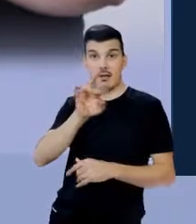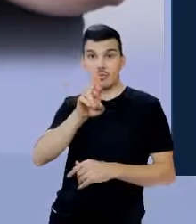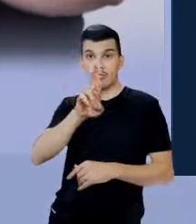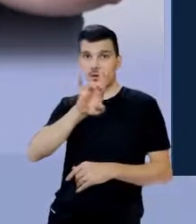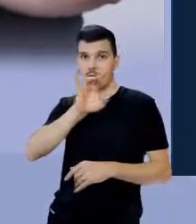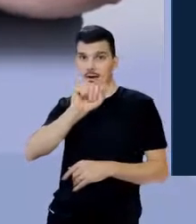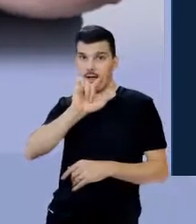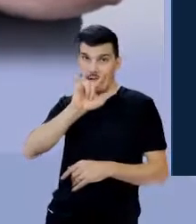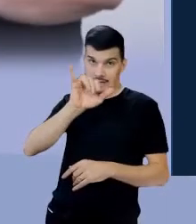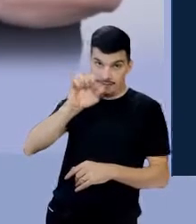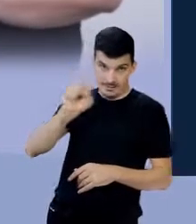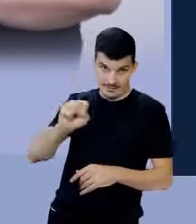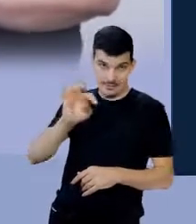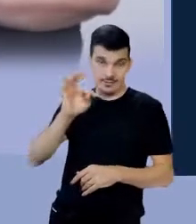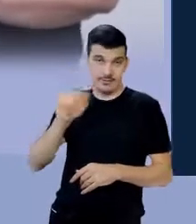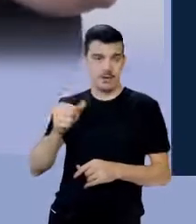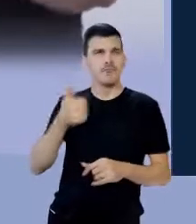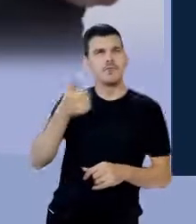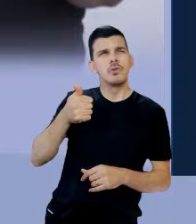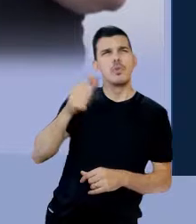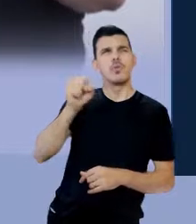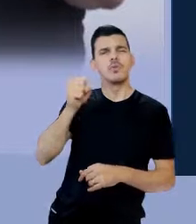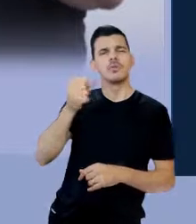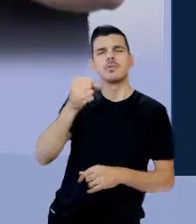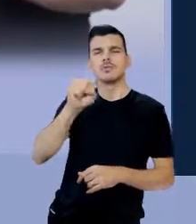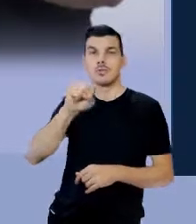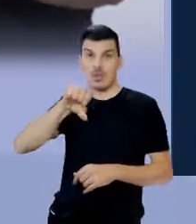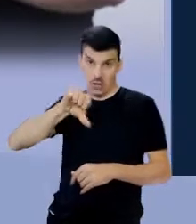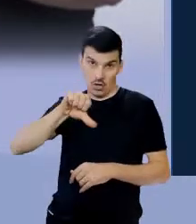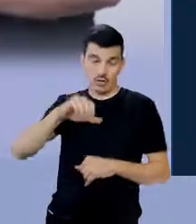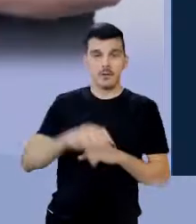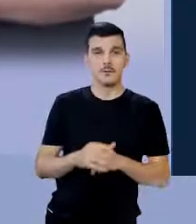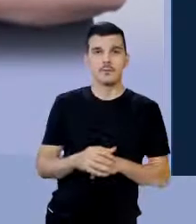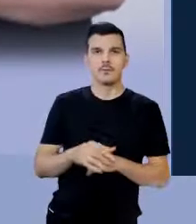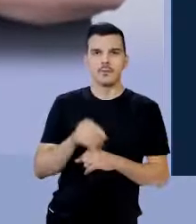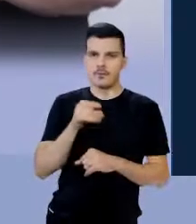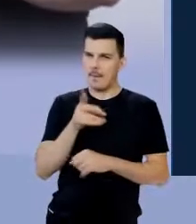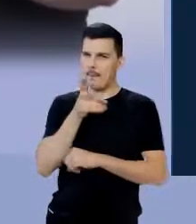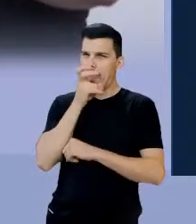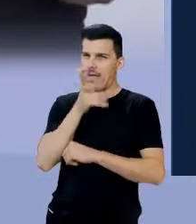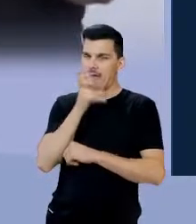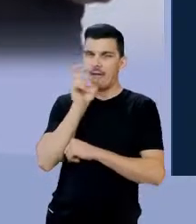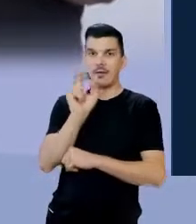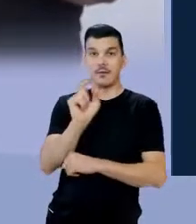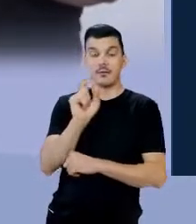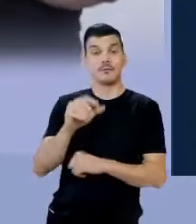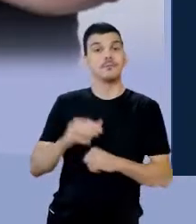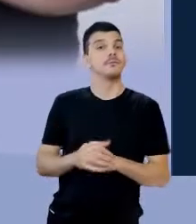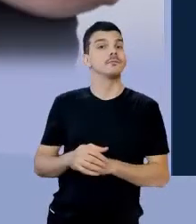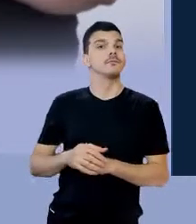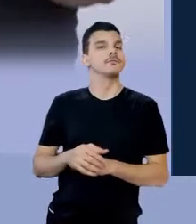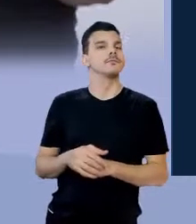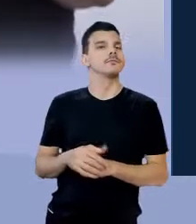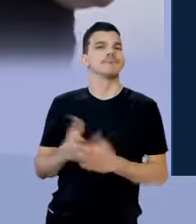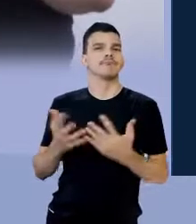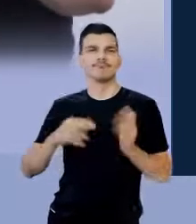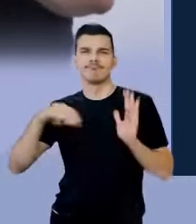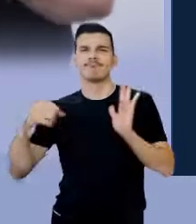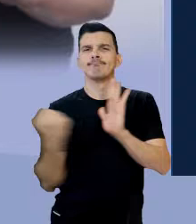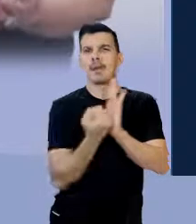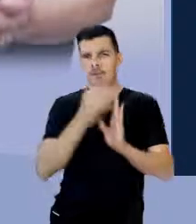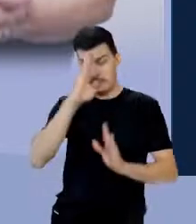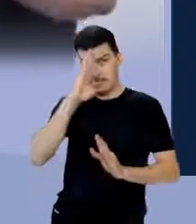junto ao período realista, no ano de 1889, você nota aí que